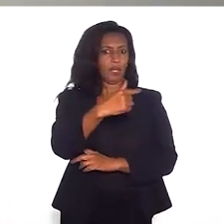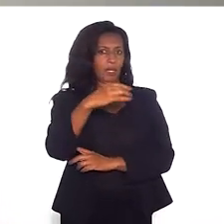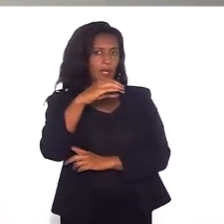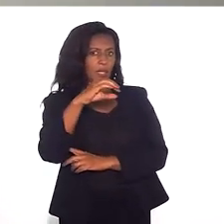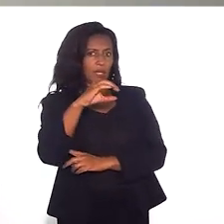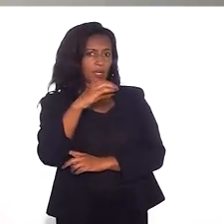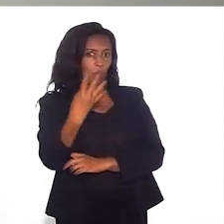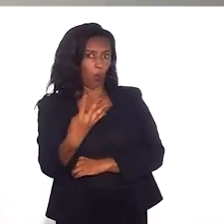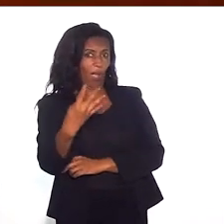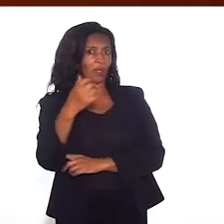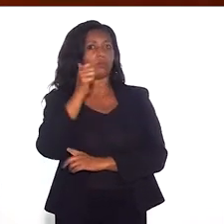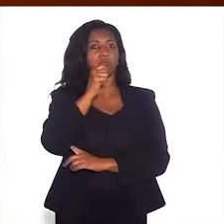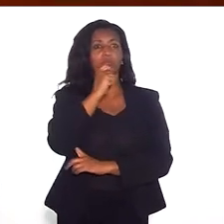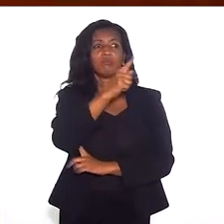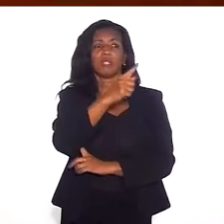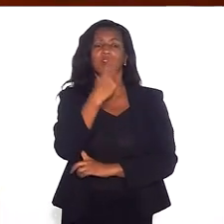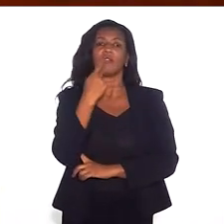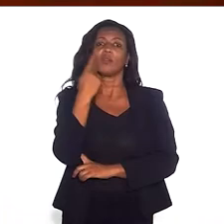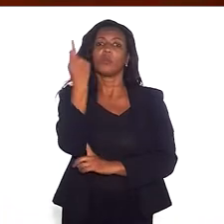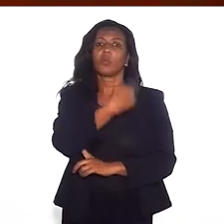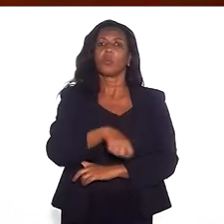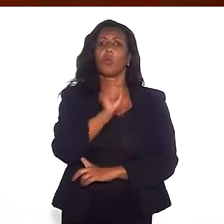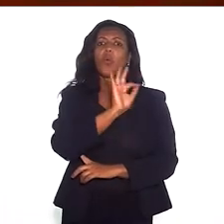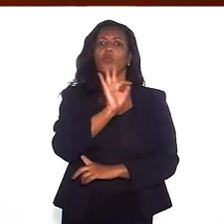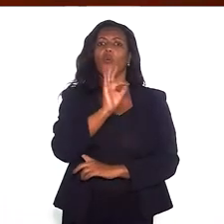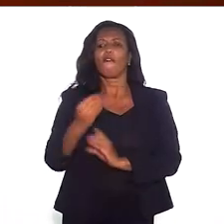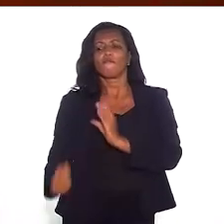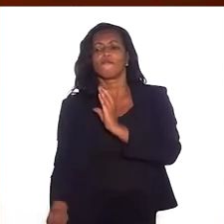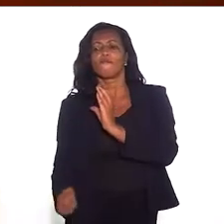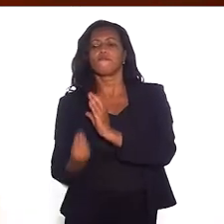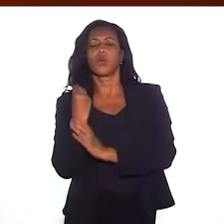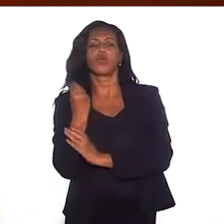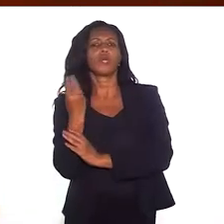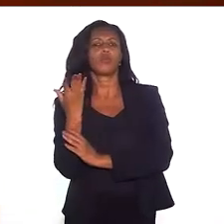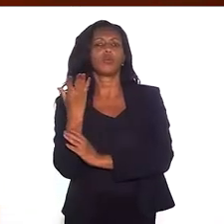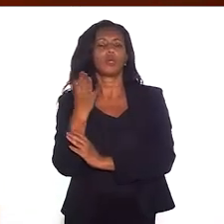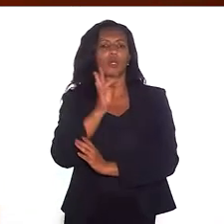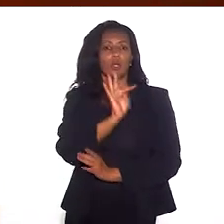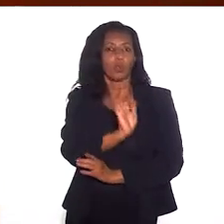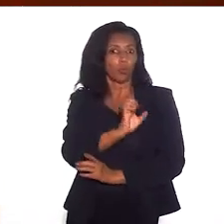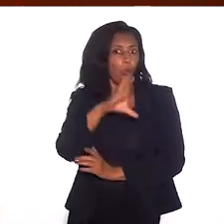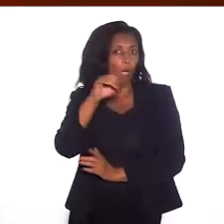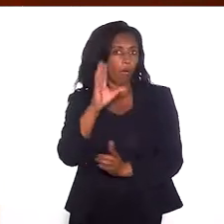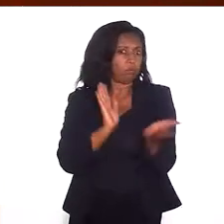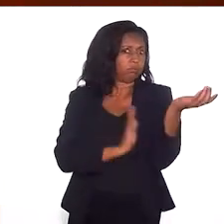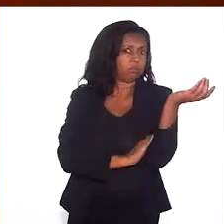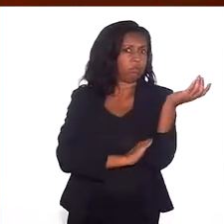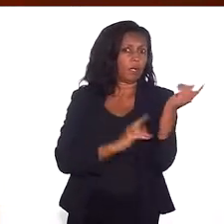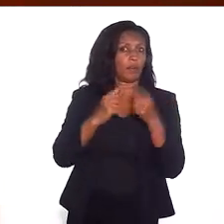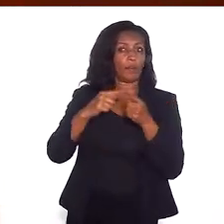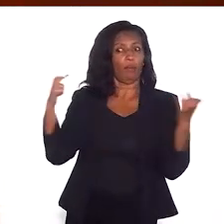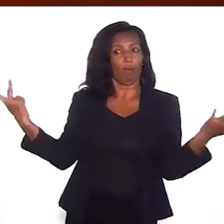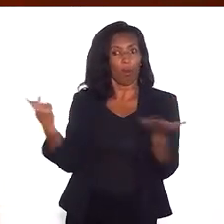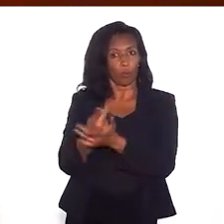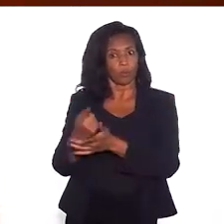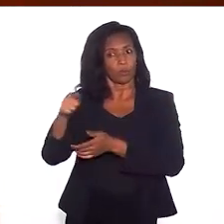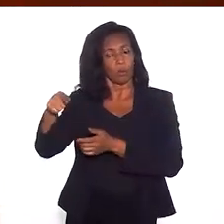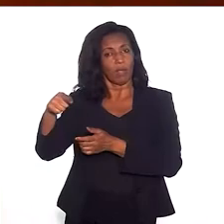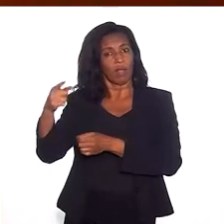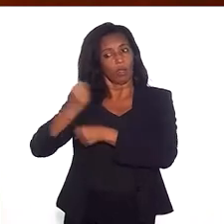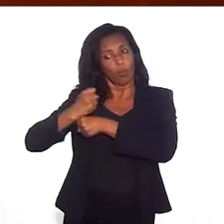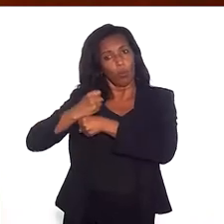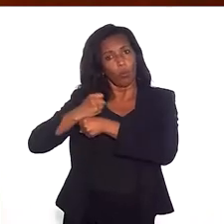74, mas ela não poderia ser necessariamente considerada uma fundadora do ecofeminismo, porque justamente é algo que acontece